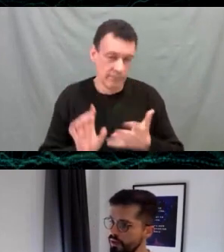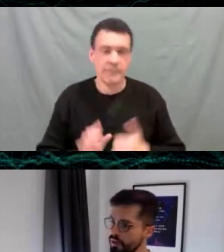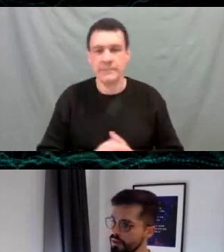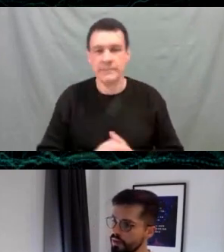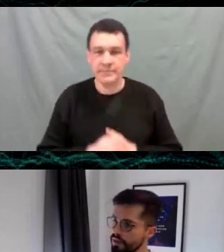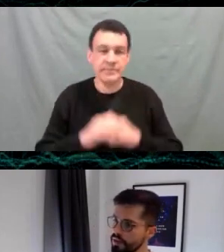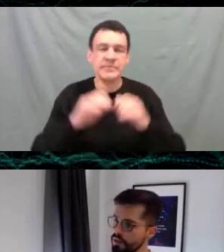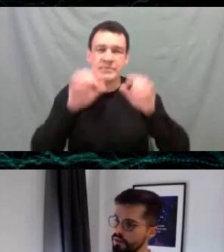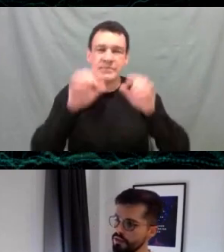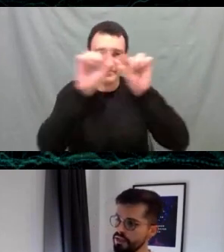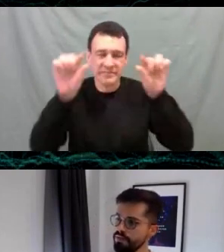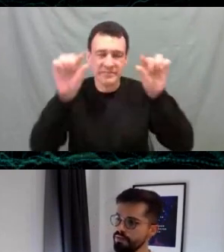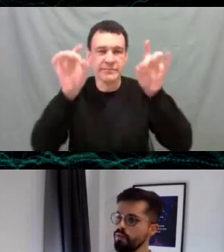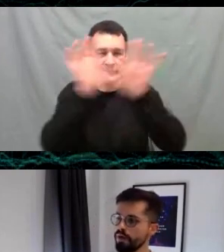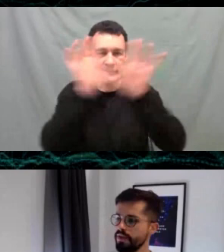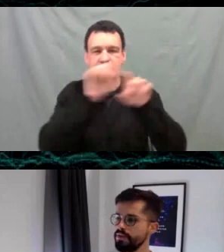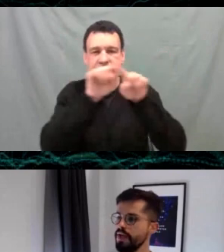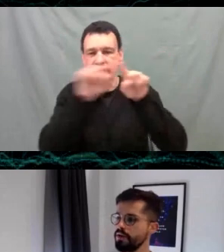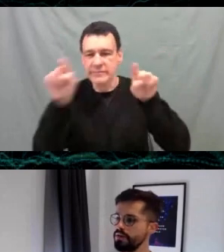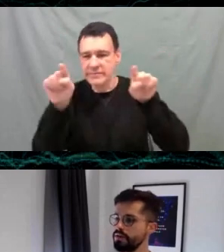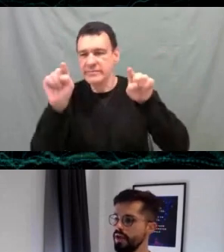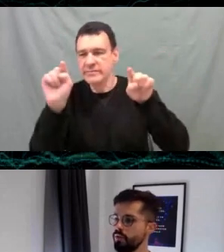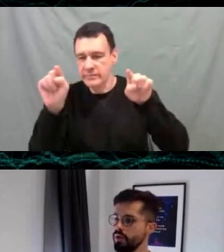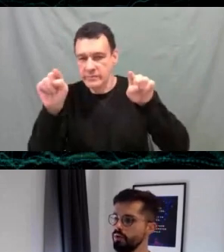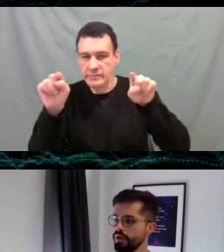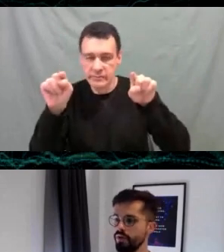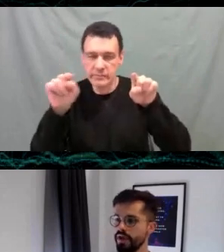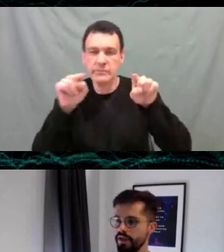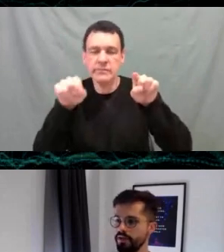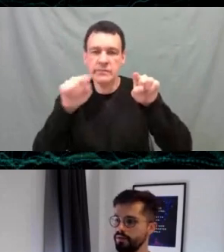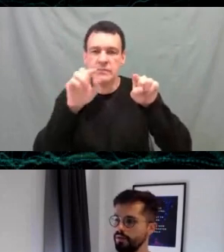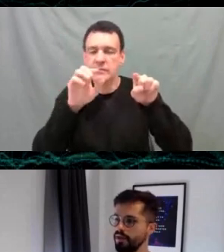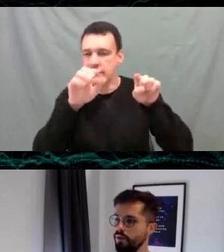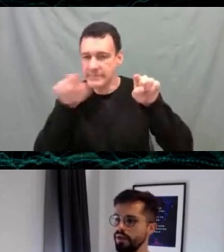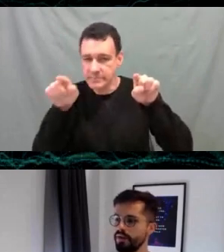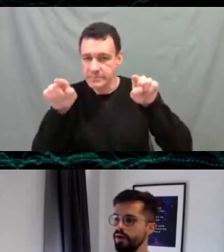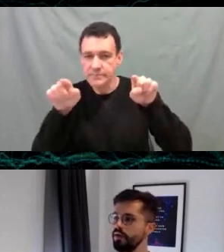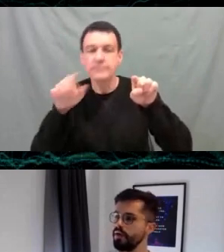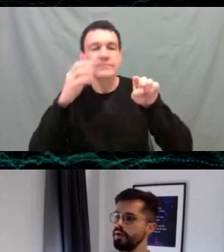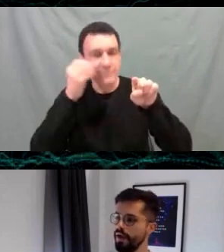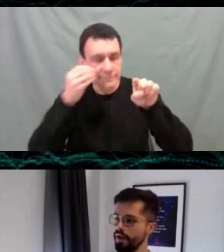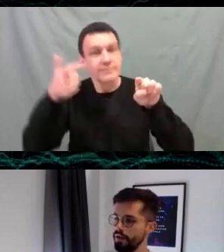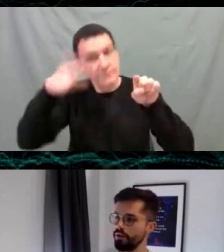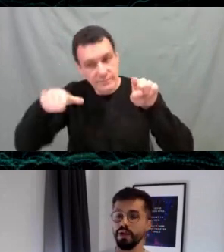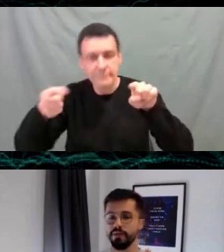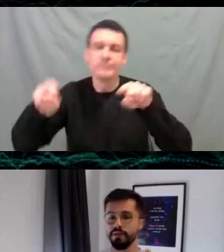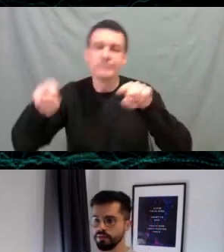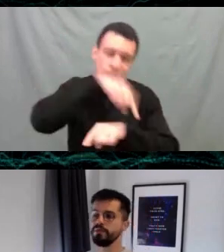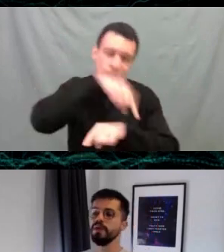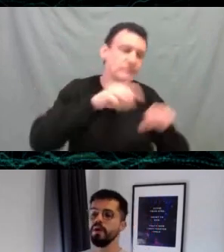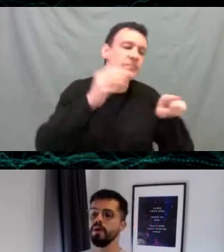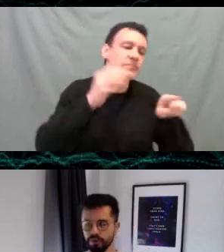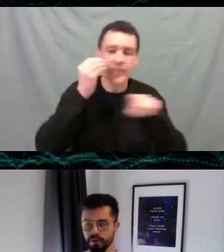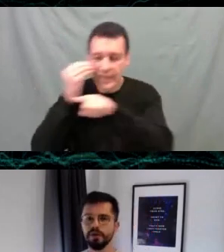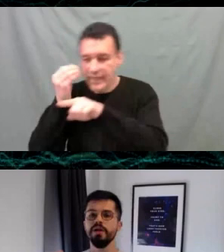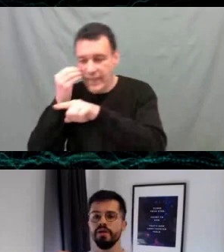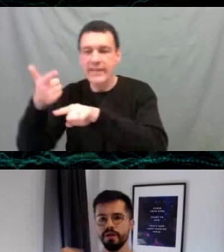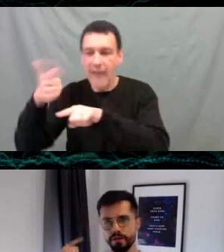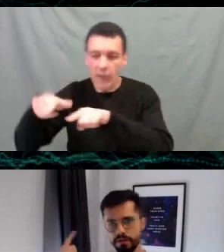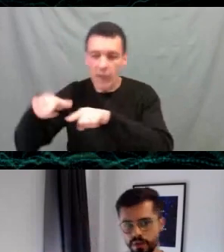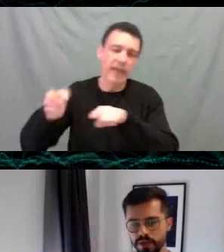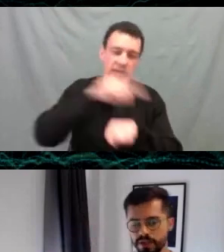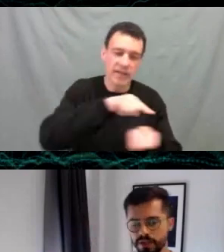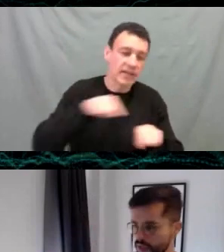de cada um deles tá só Sleeping for ten Seconds and with Ryan então ele tá tentando não